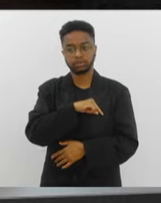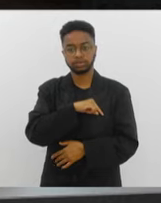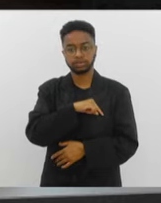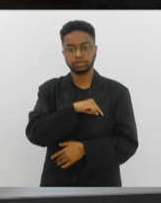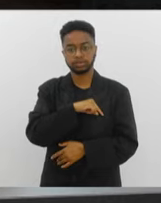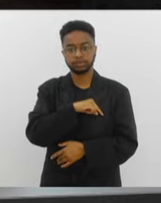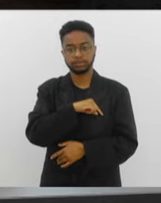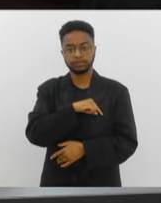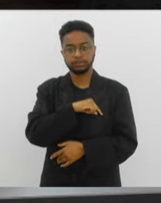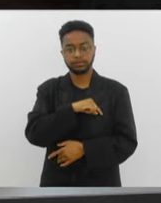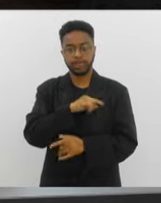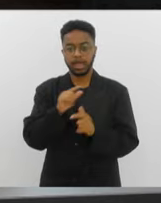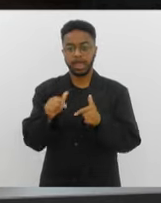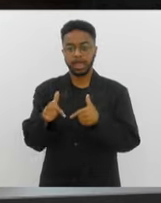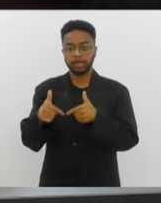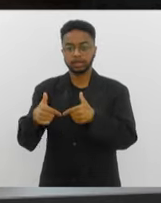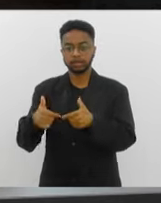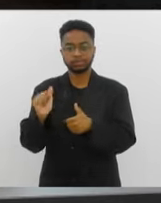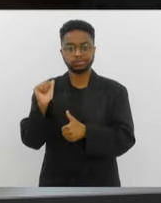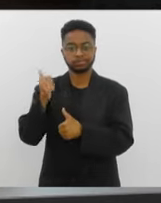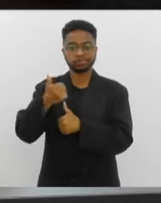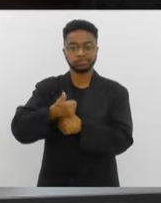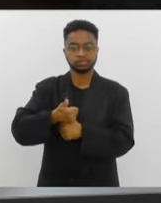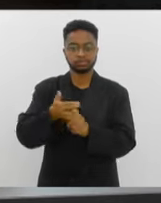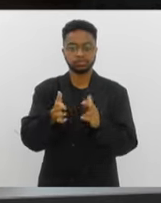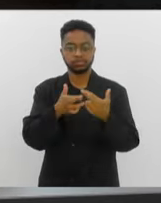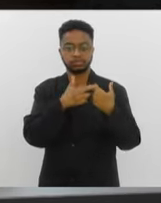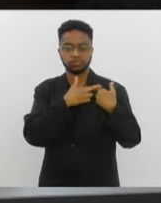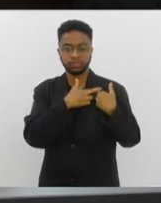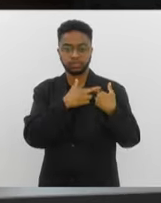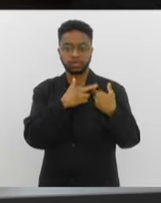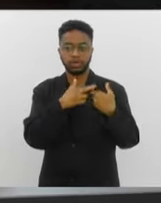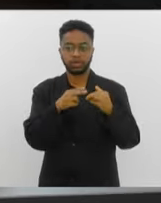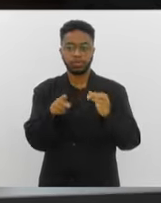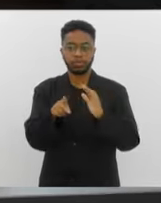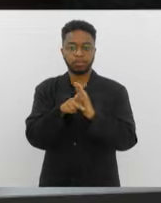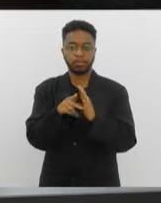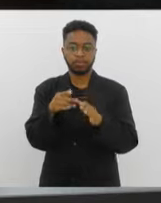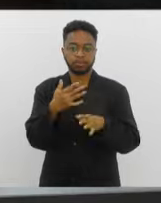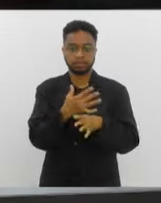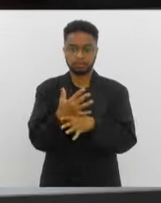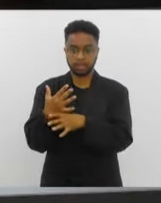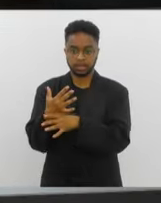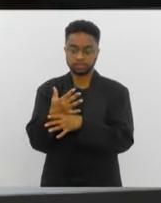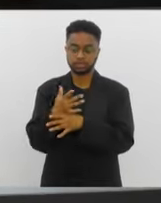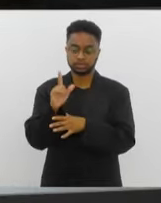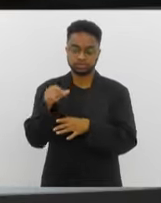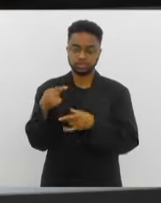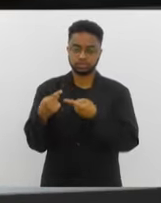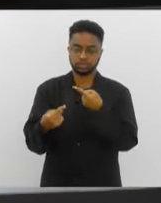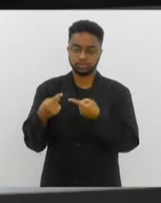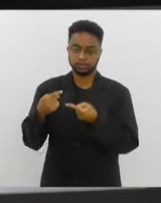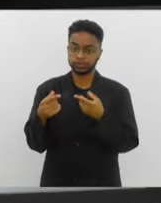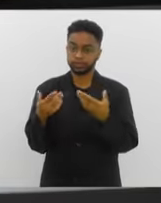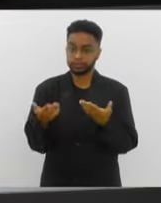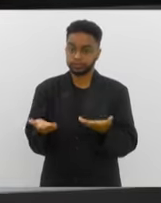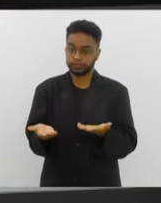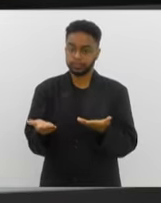sem sombra de dúvidas, uma competência que é municipal nesse debate.